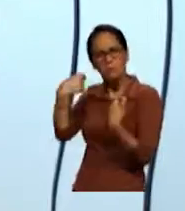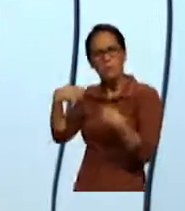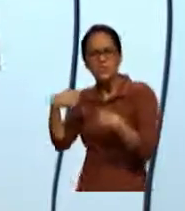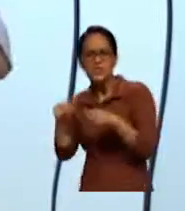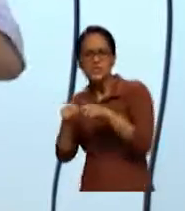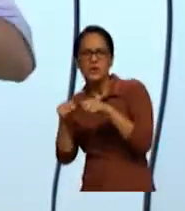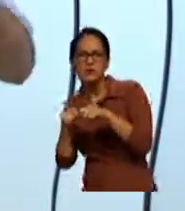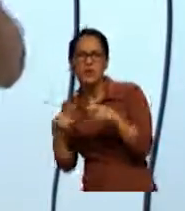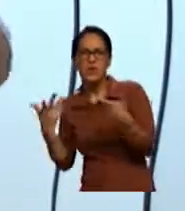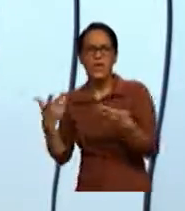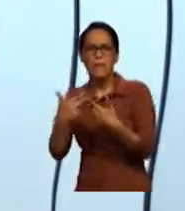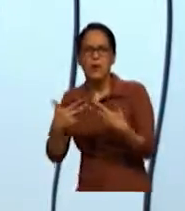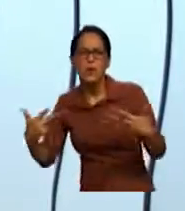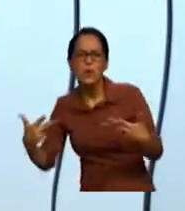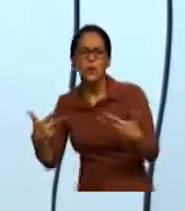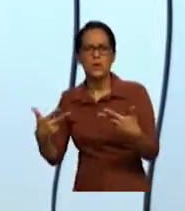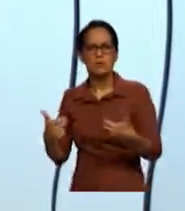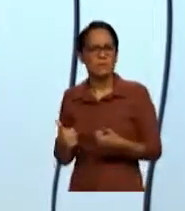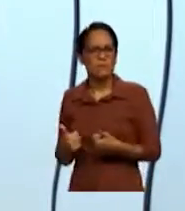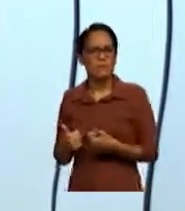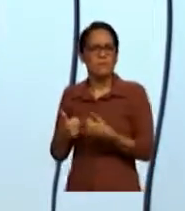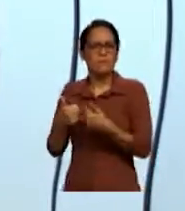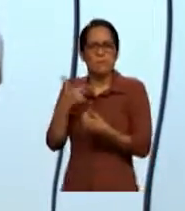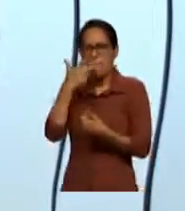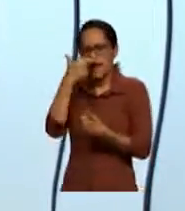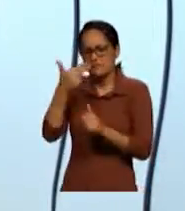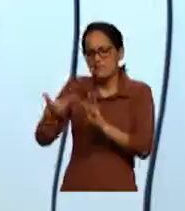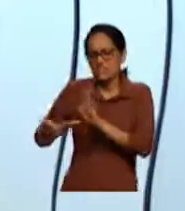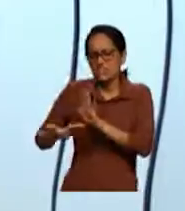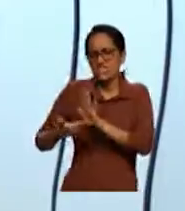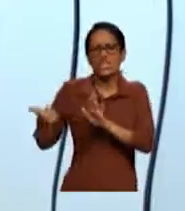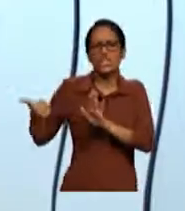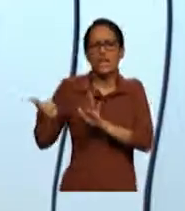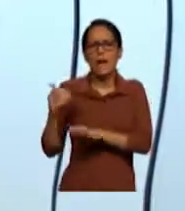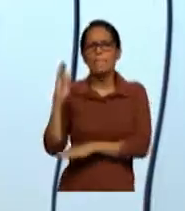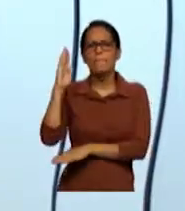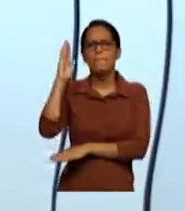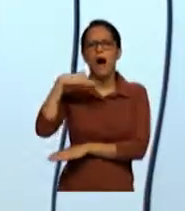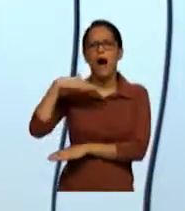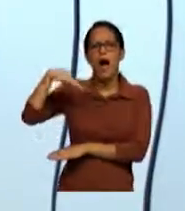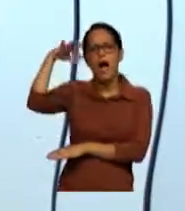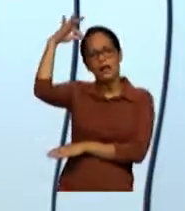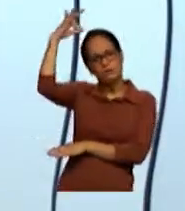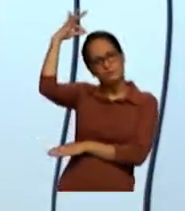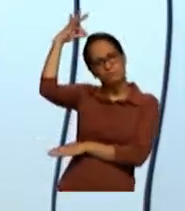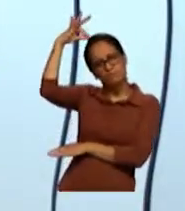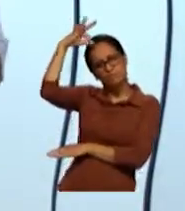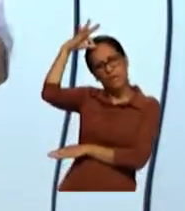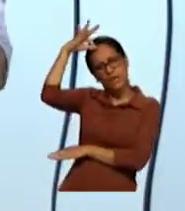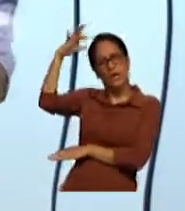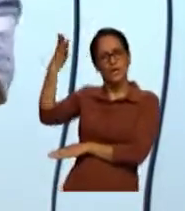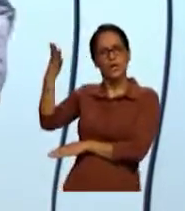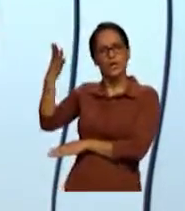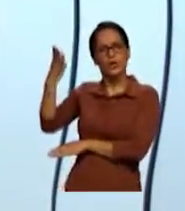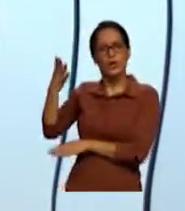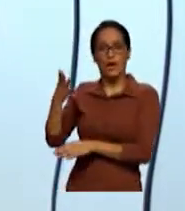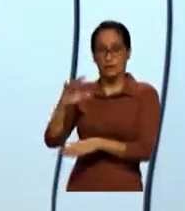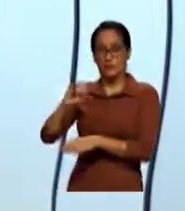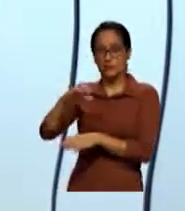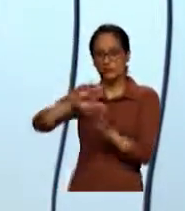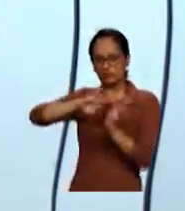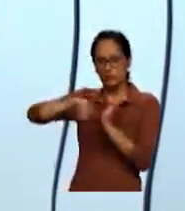ritual, de fazer algo para que possa tirar esse mau espírito. E quando eu tiro esse mau espírito, eu estou